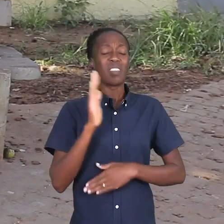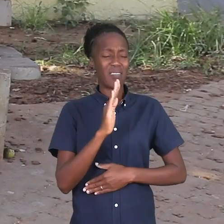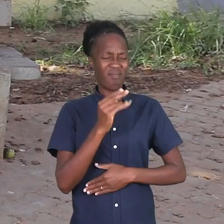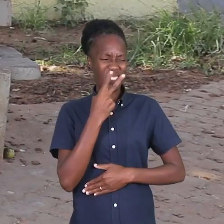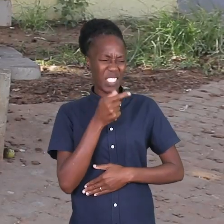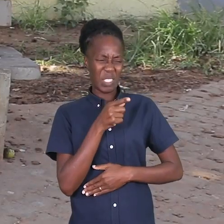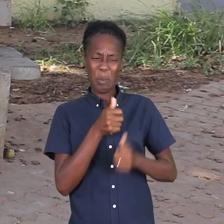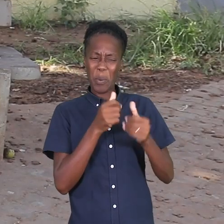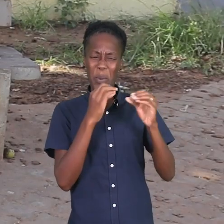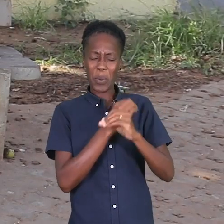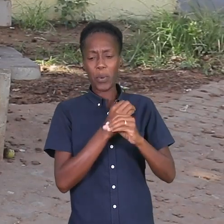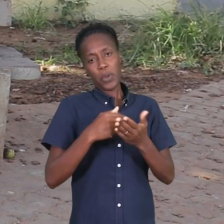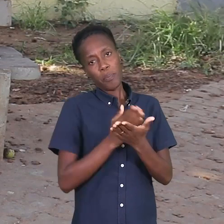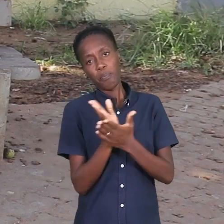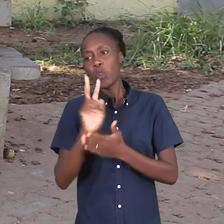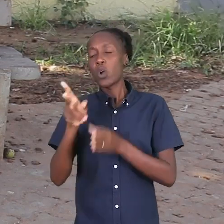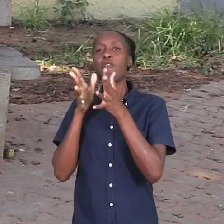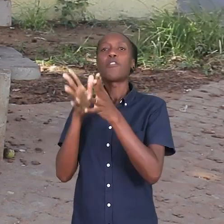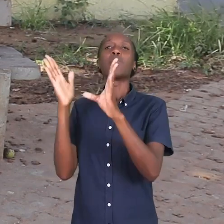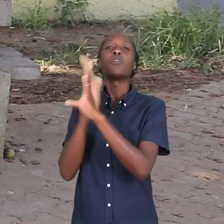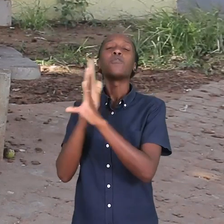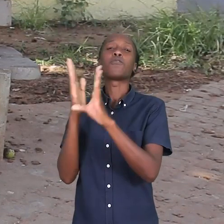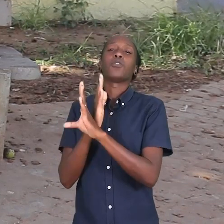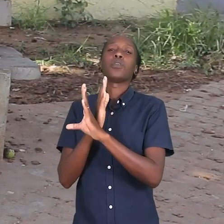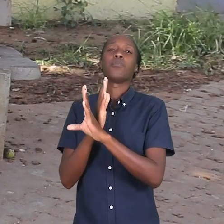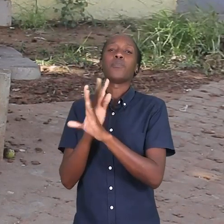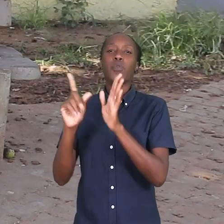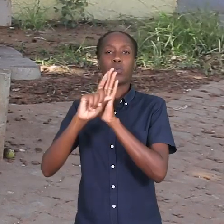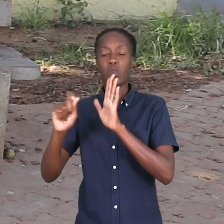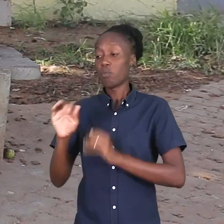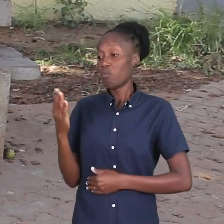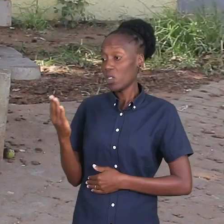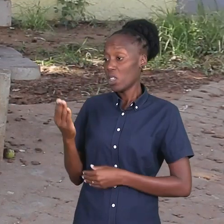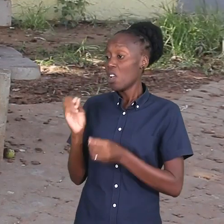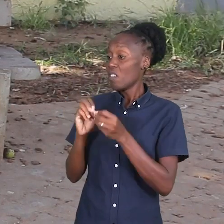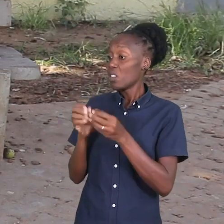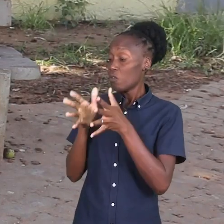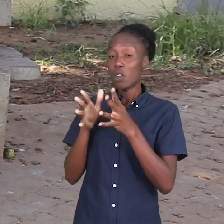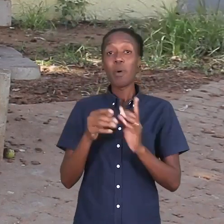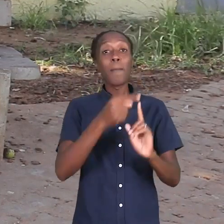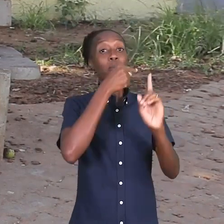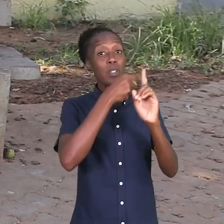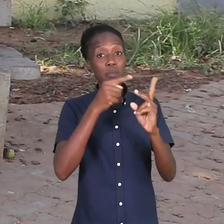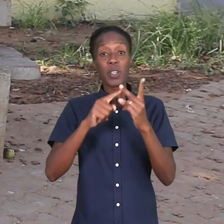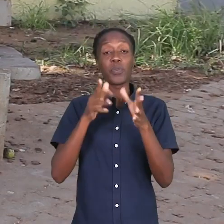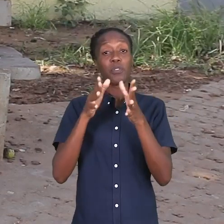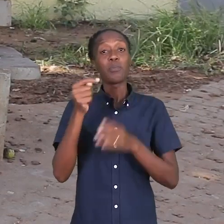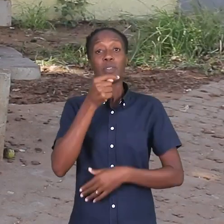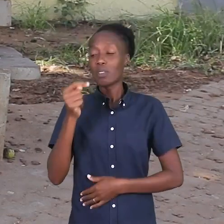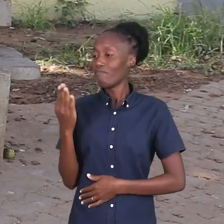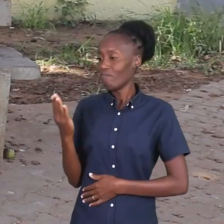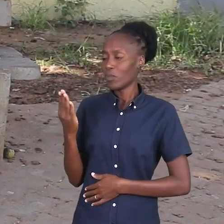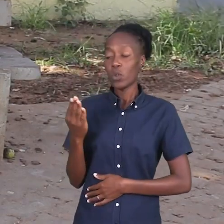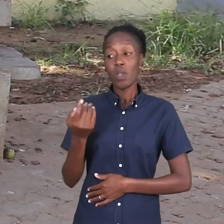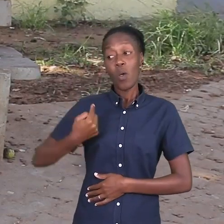que eu posso seguir aquele papel que ele naquele momento implementa dentro de casa ou busco fora de casa.